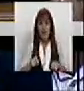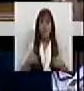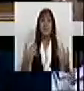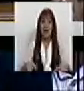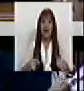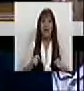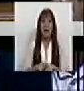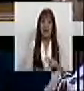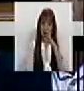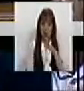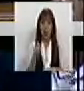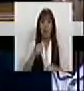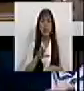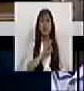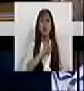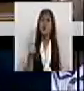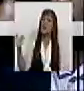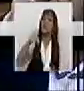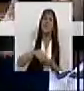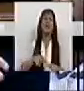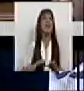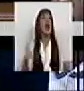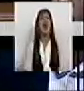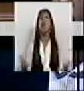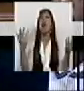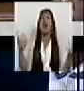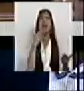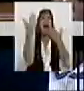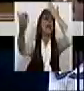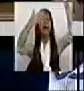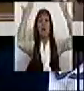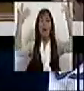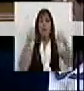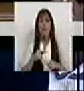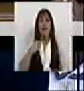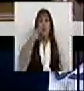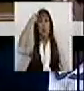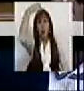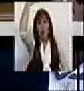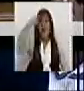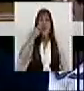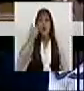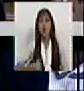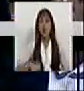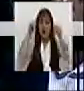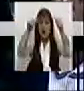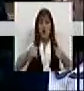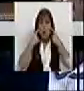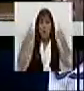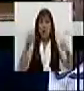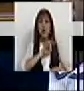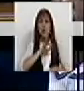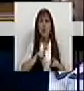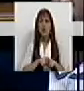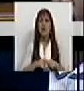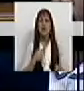está na origem. Os senhores vêm aqui com um grande espetáculo, mas o rei vai nu. O que este ranking mostra é que os